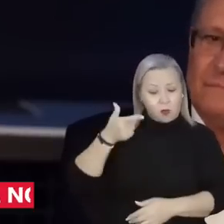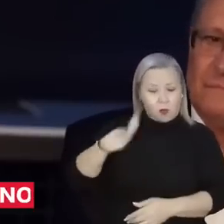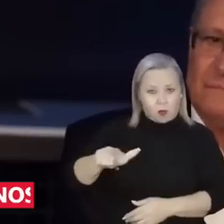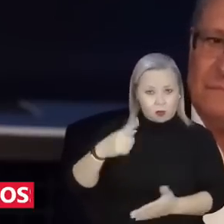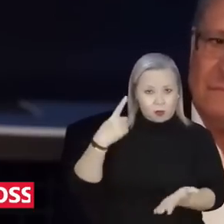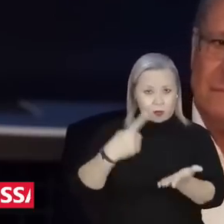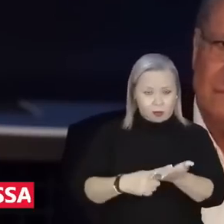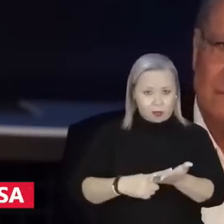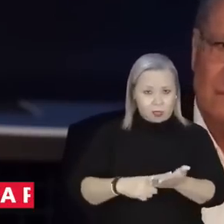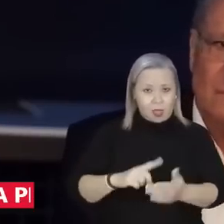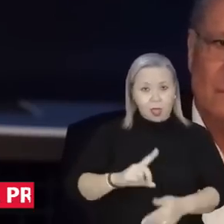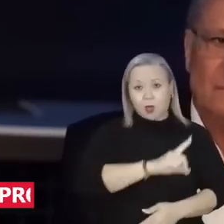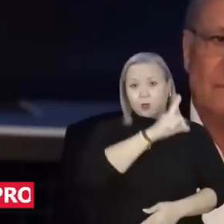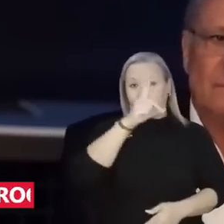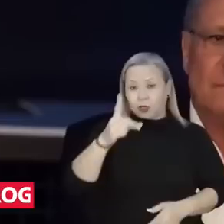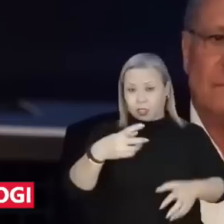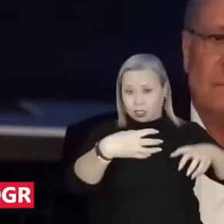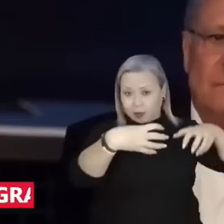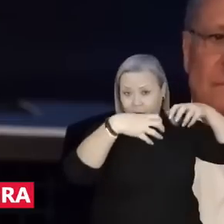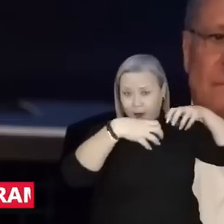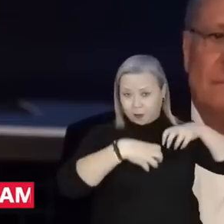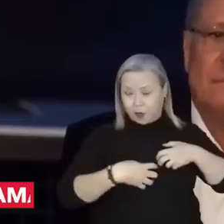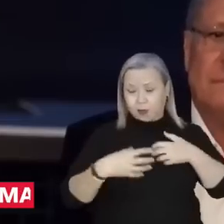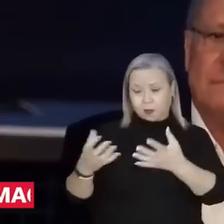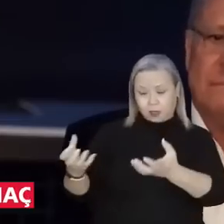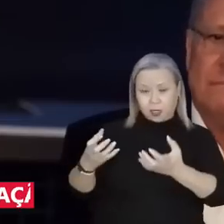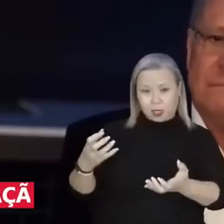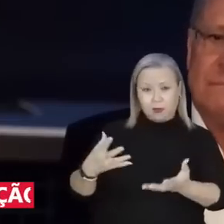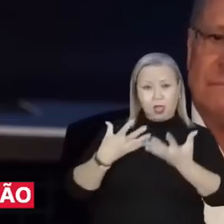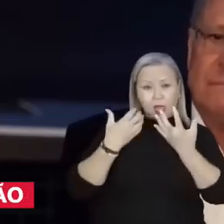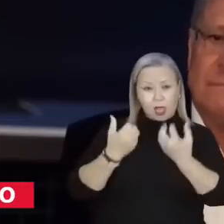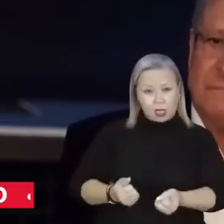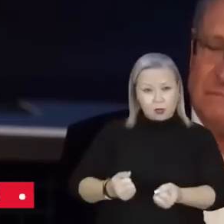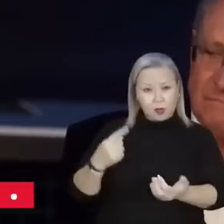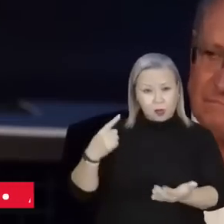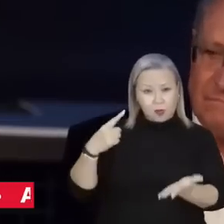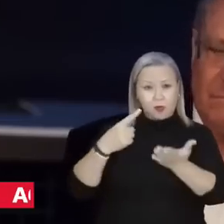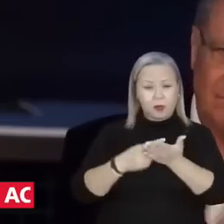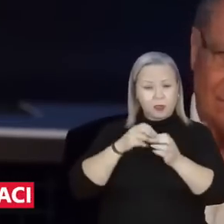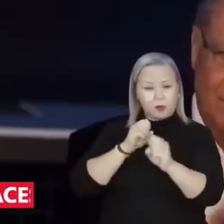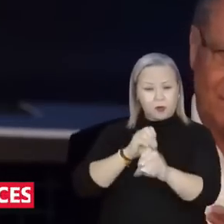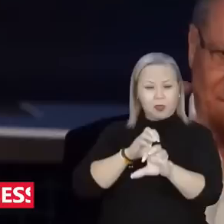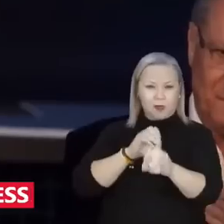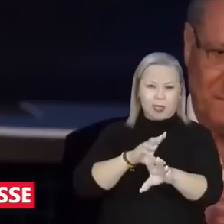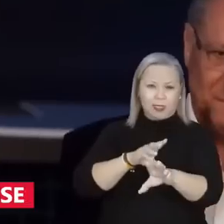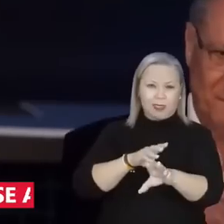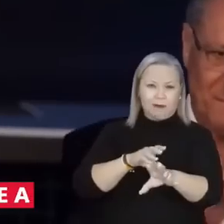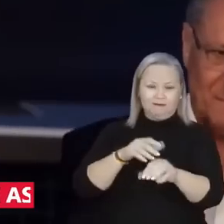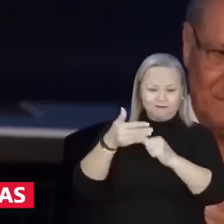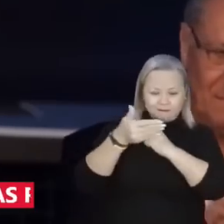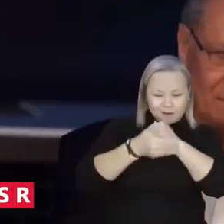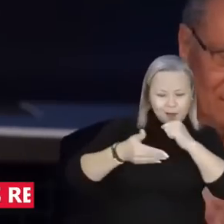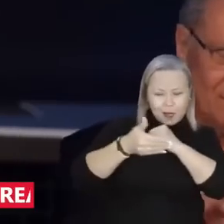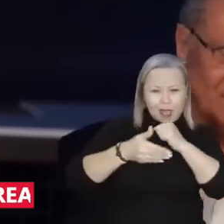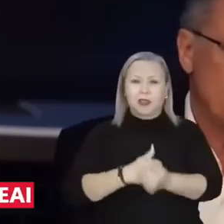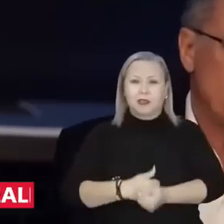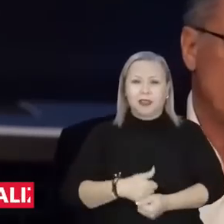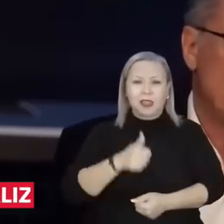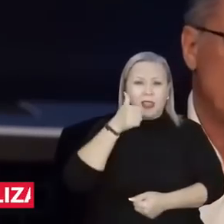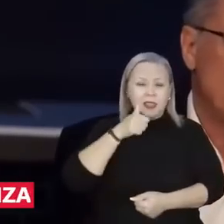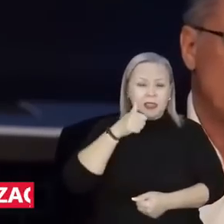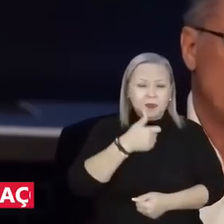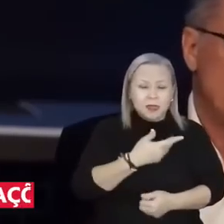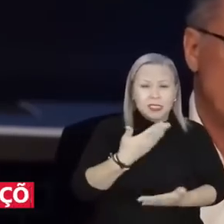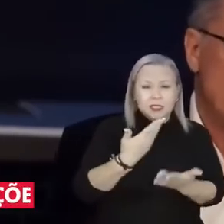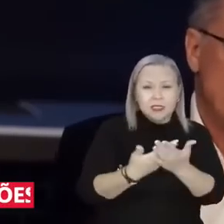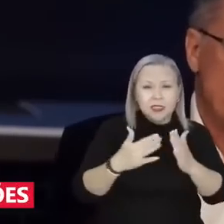posse, assumir um compromisso com a educação básica nesse país, com o ensino fundamental desse país,